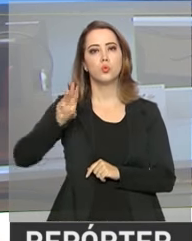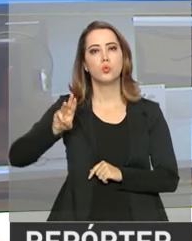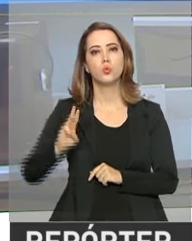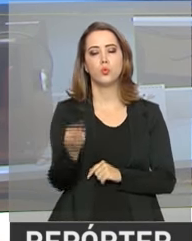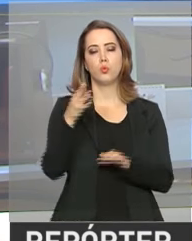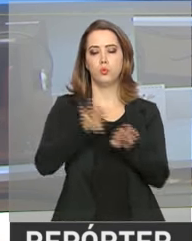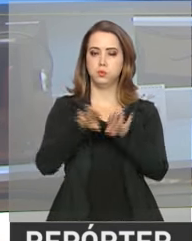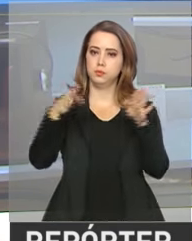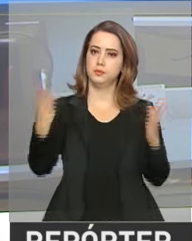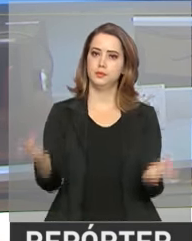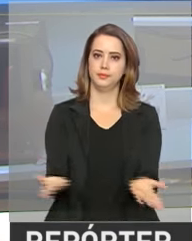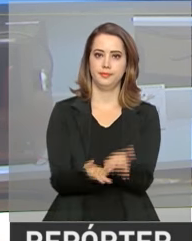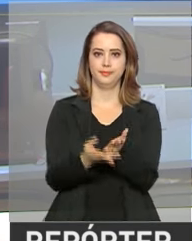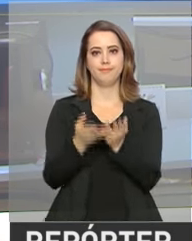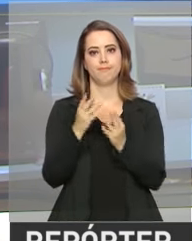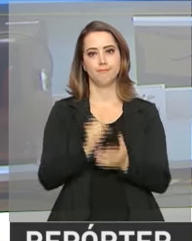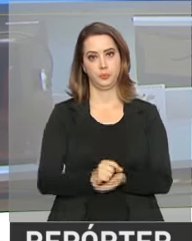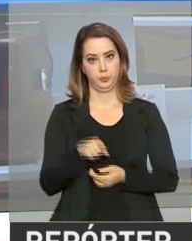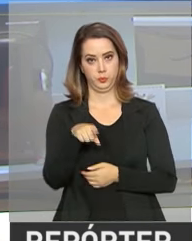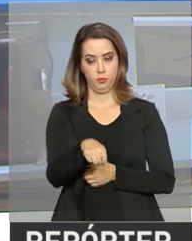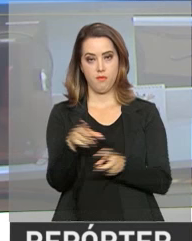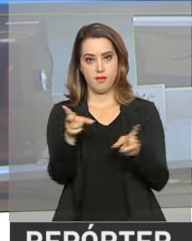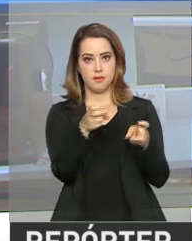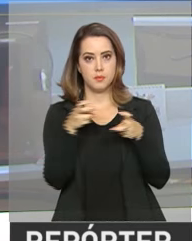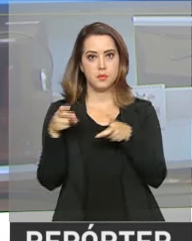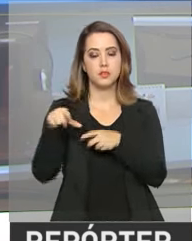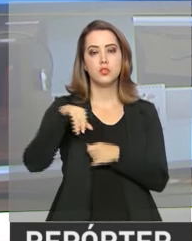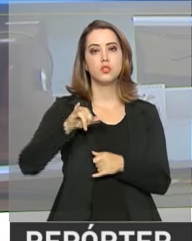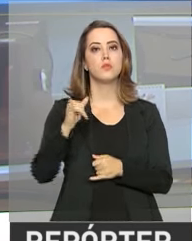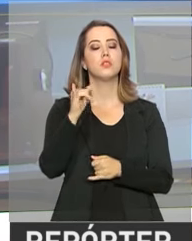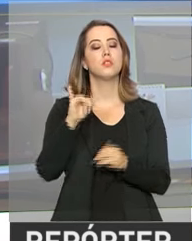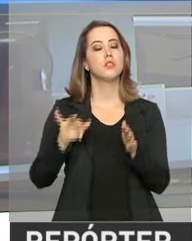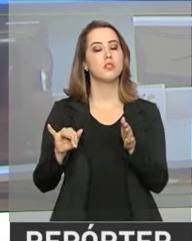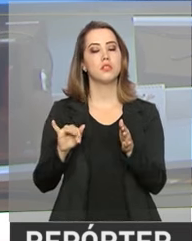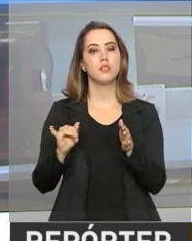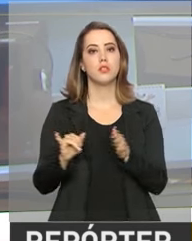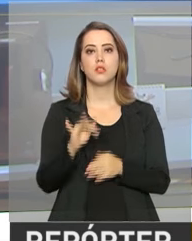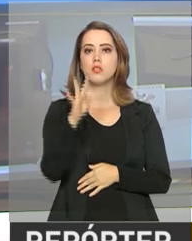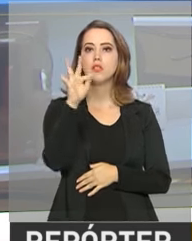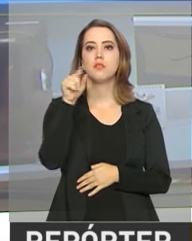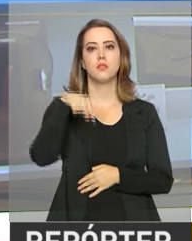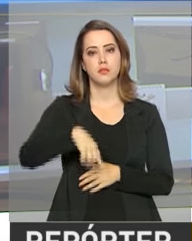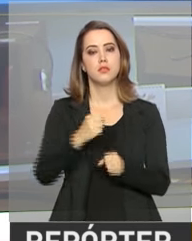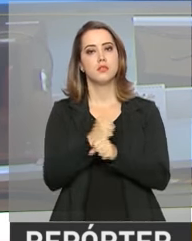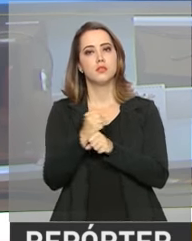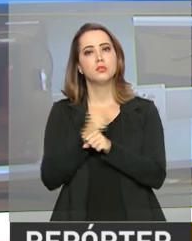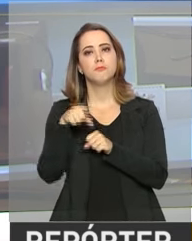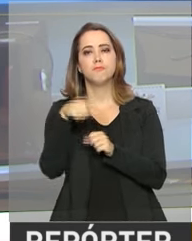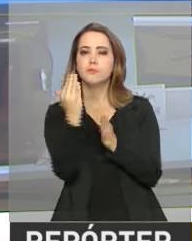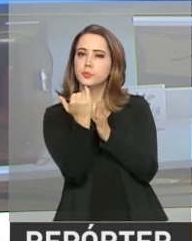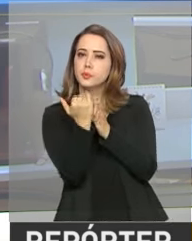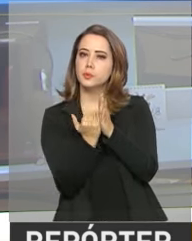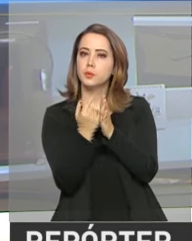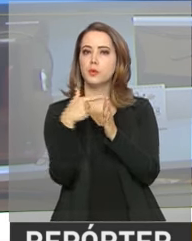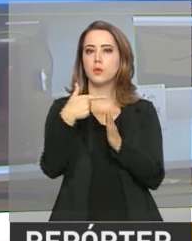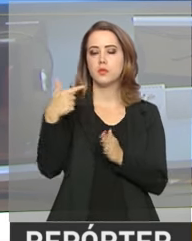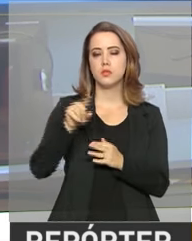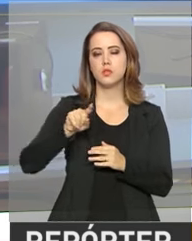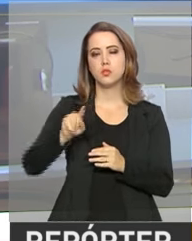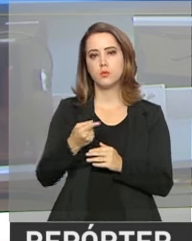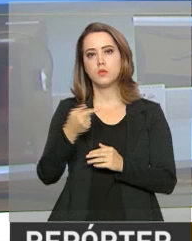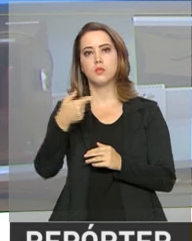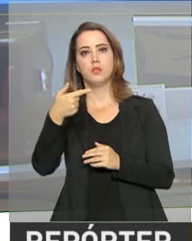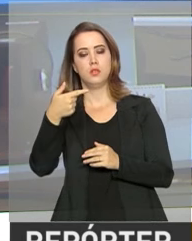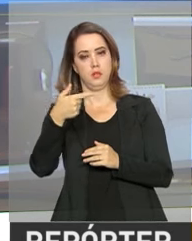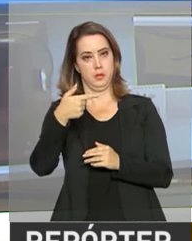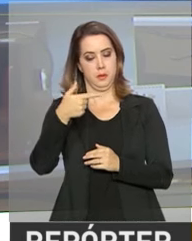a expectativa da inflação para este ano registrou uma ligeira queda, de 7,27% para 7,26%,